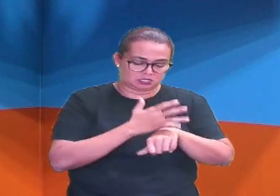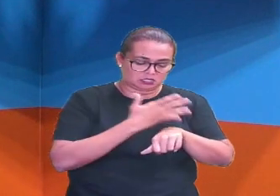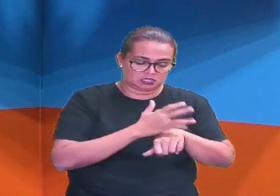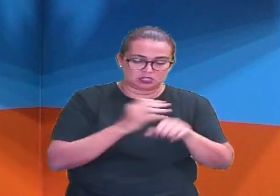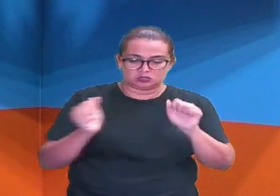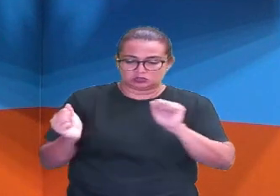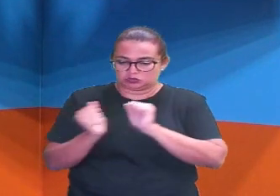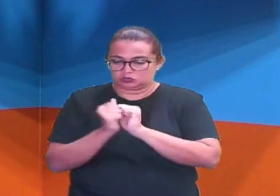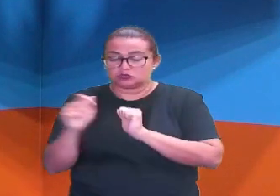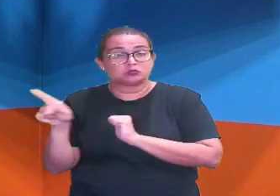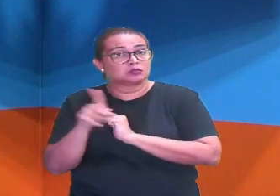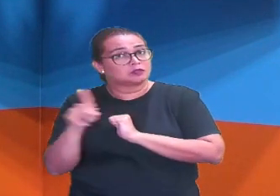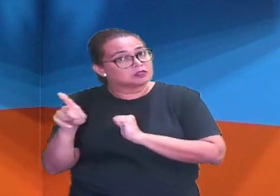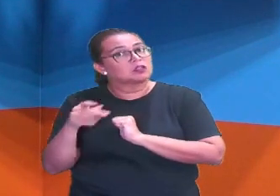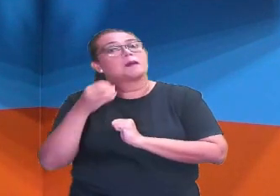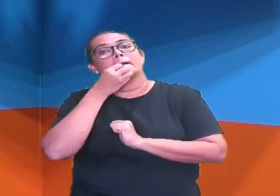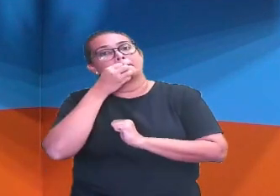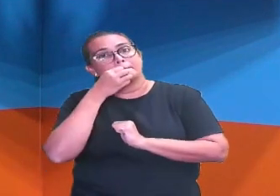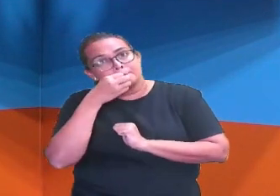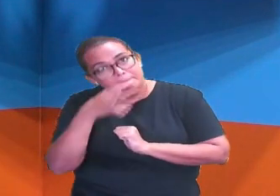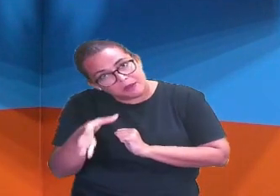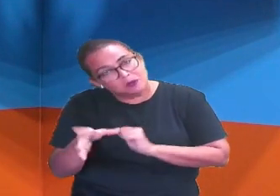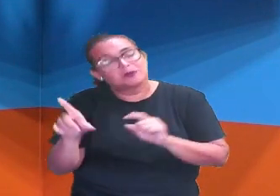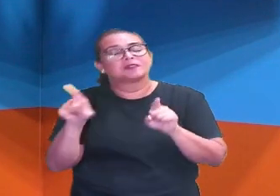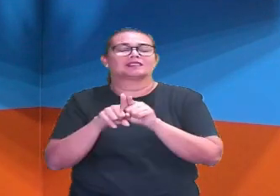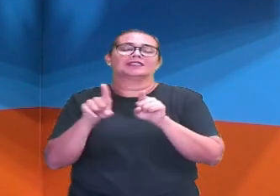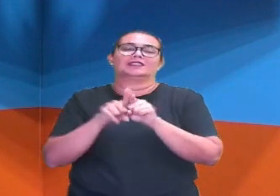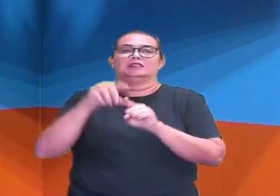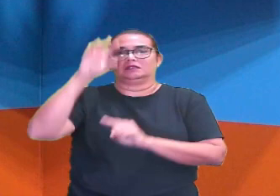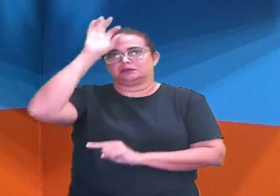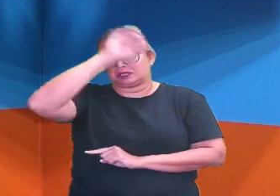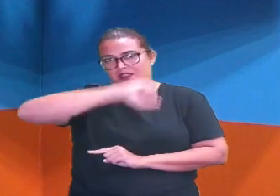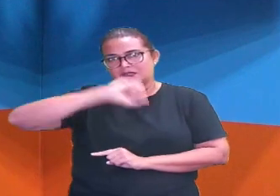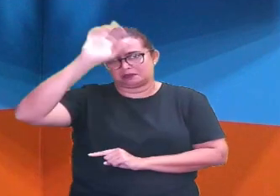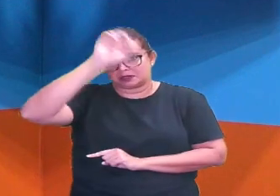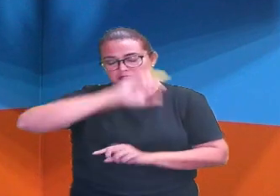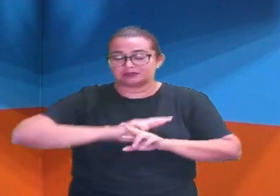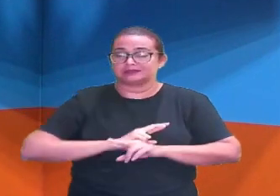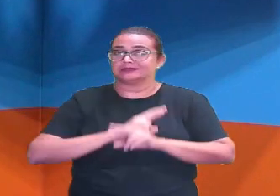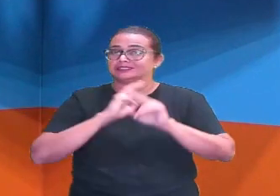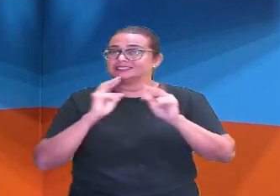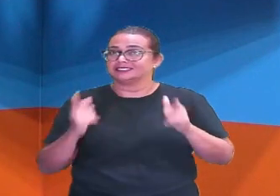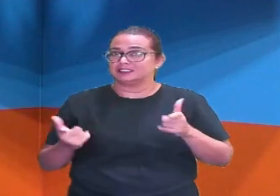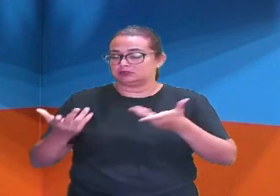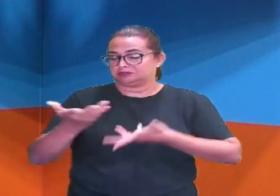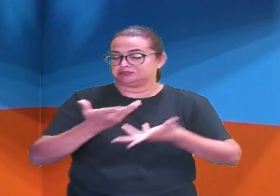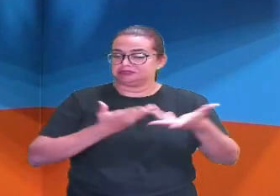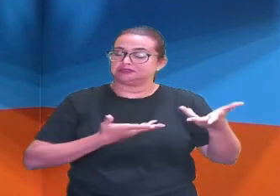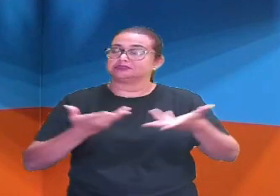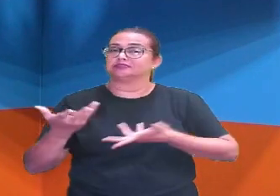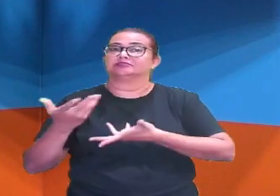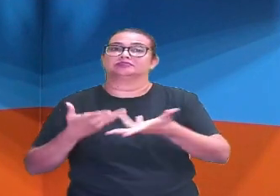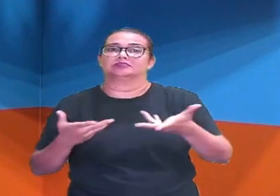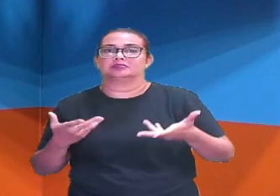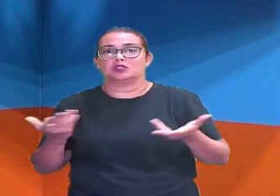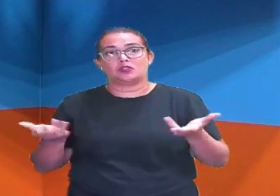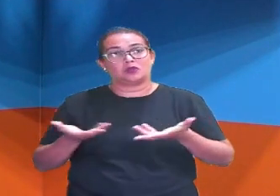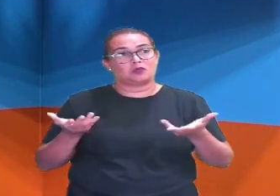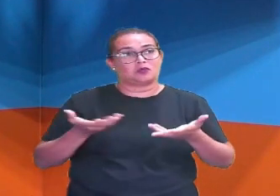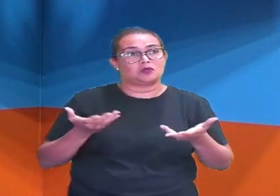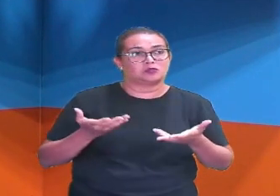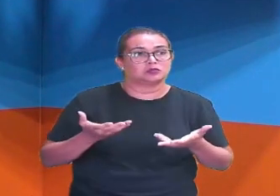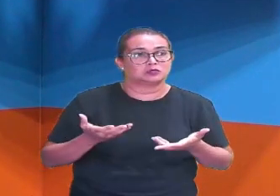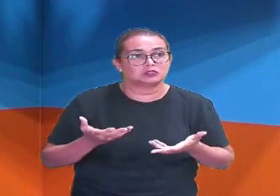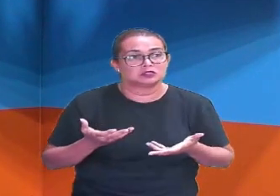a ajuda do professor. Outra forma de aprender, com auxílio. Hoje, professora, eu aprendi com